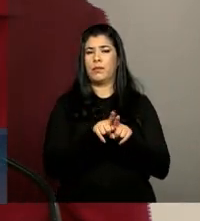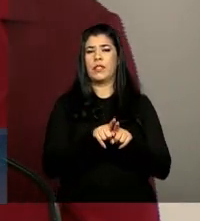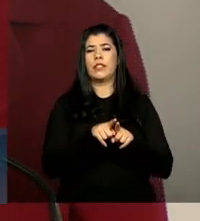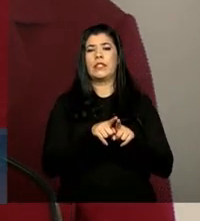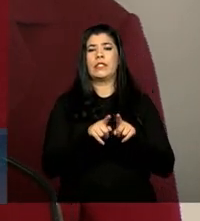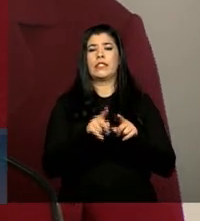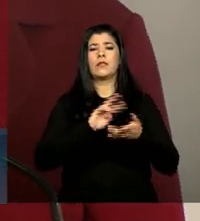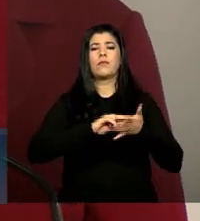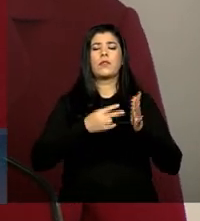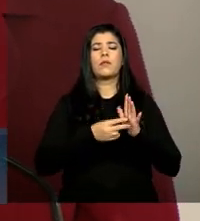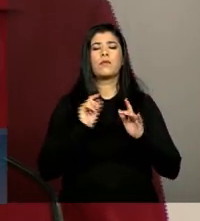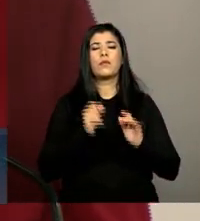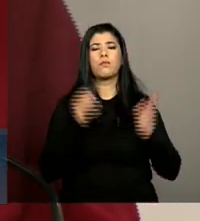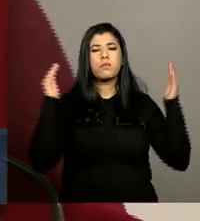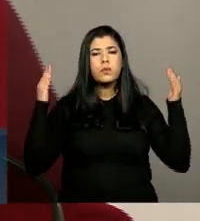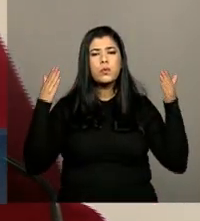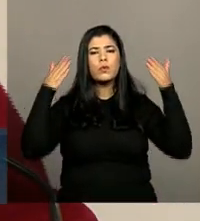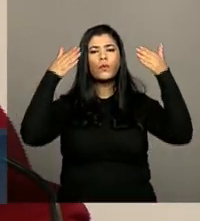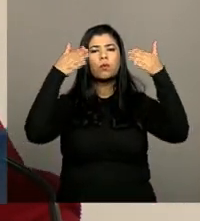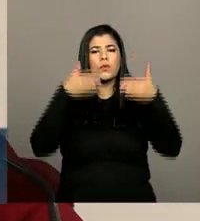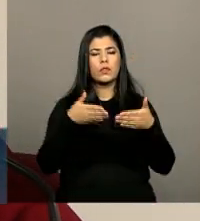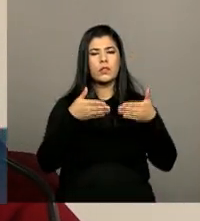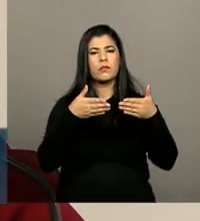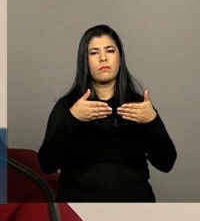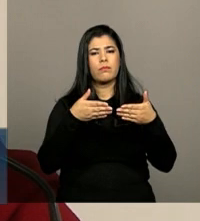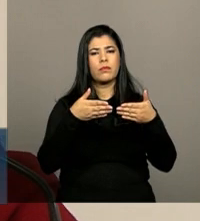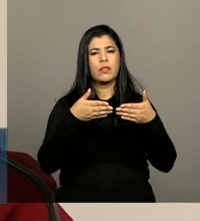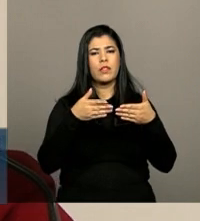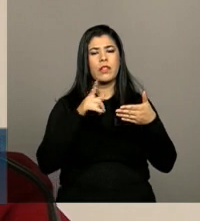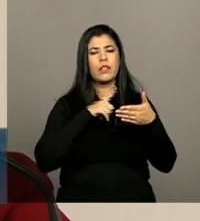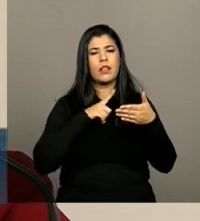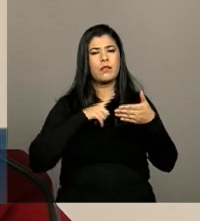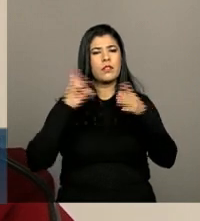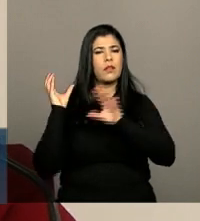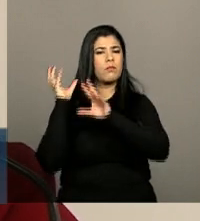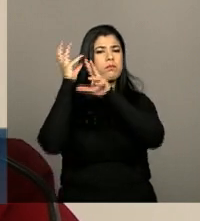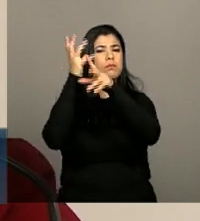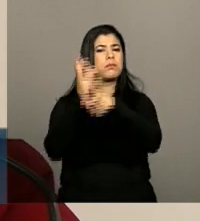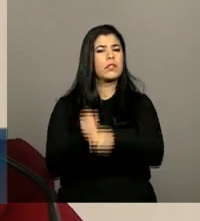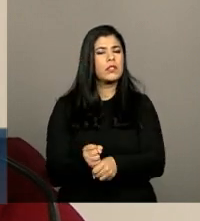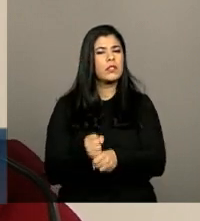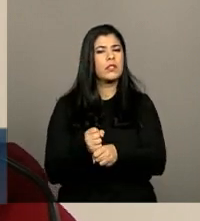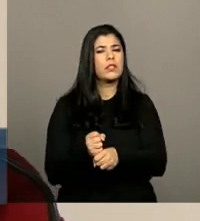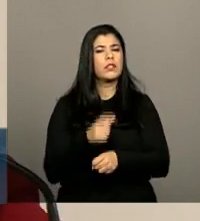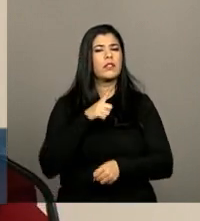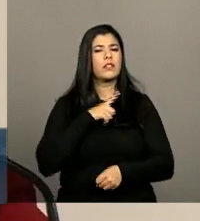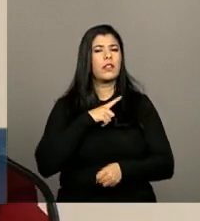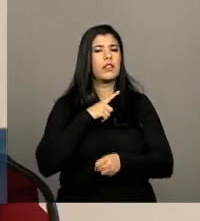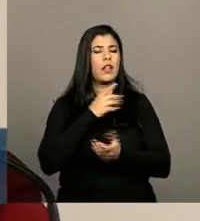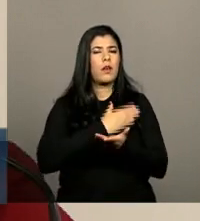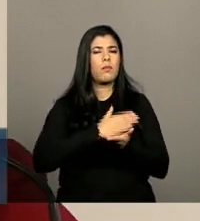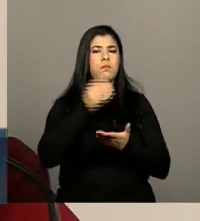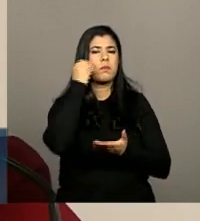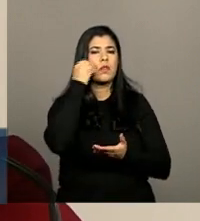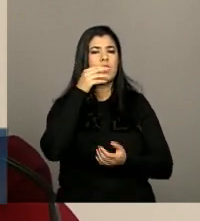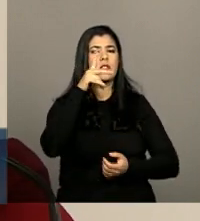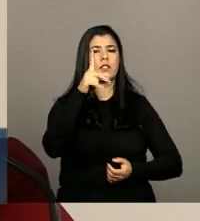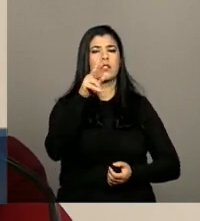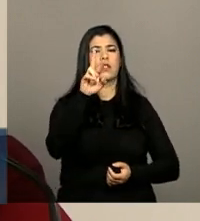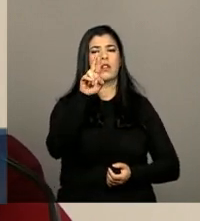nosso passaporte do pral transformar o nosso passaporte do pral em